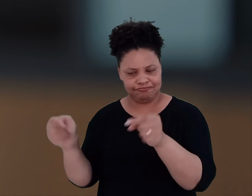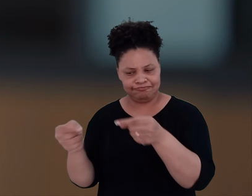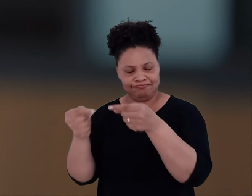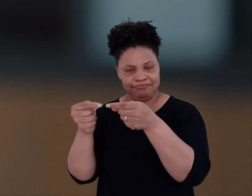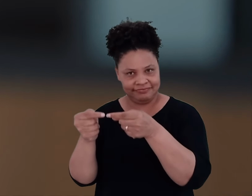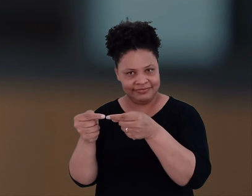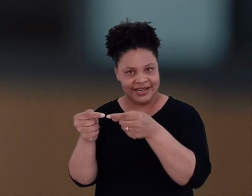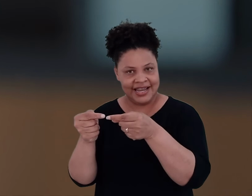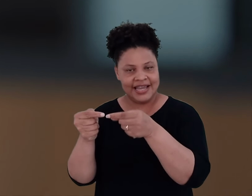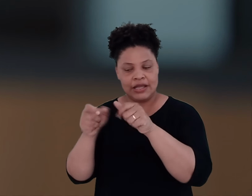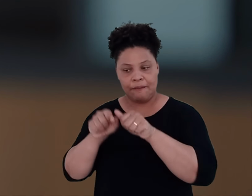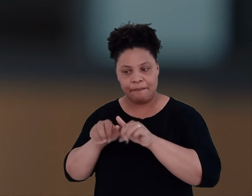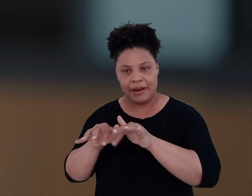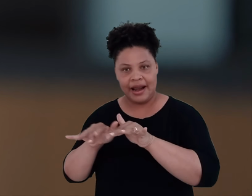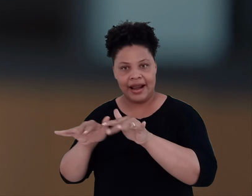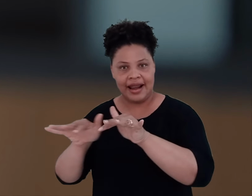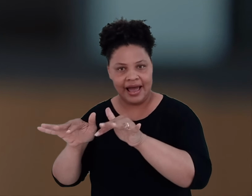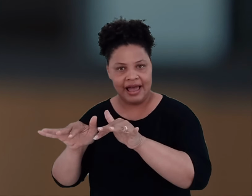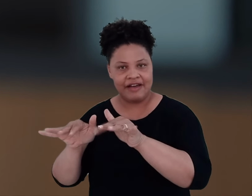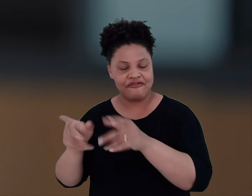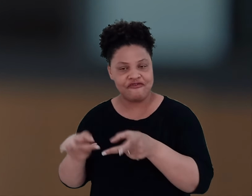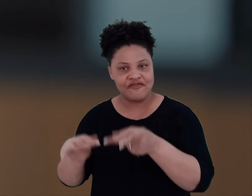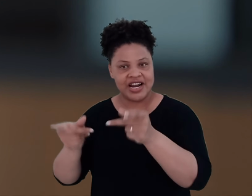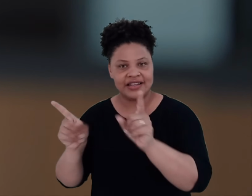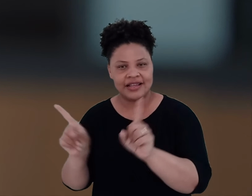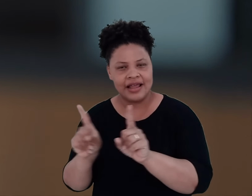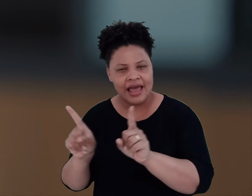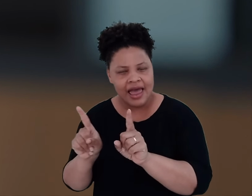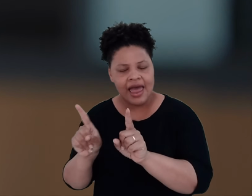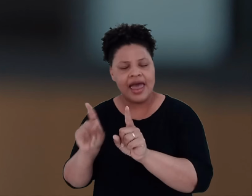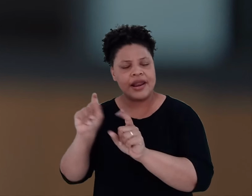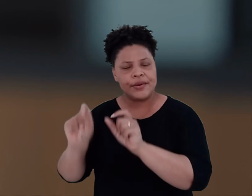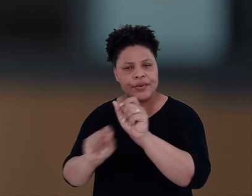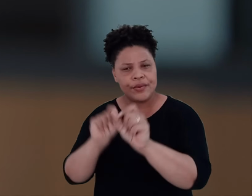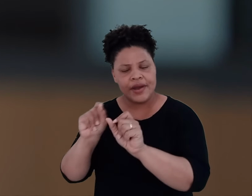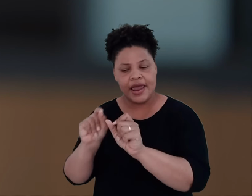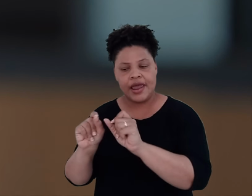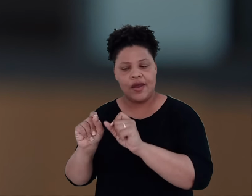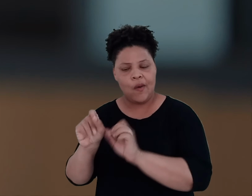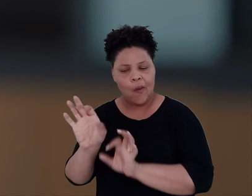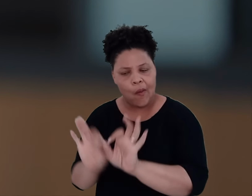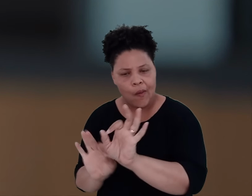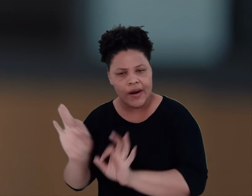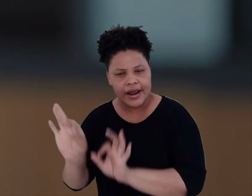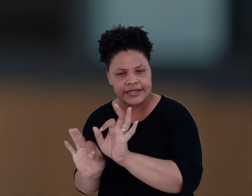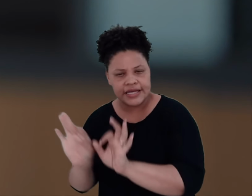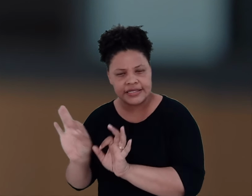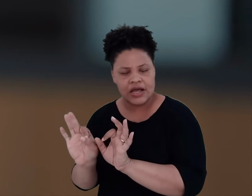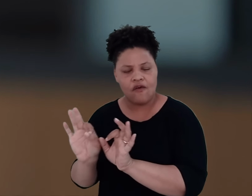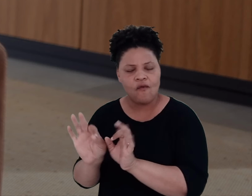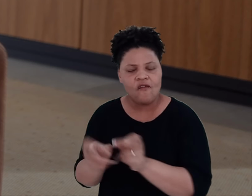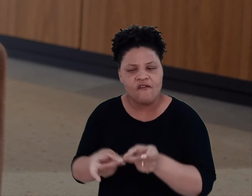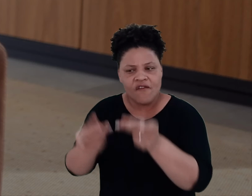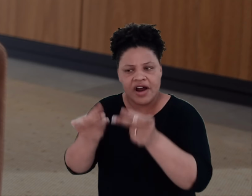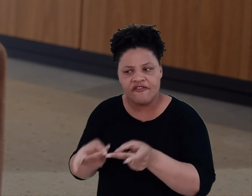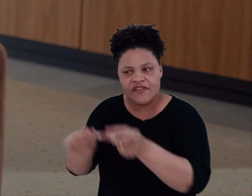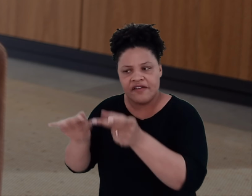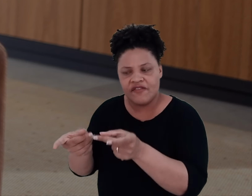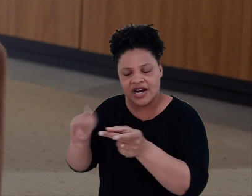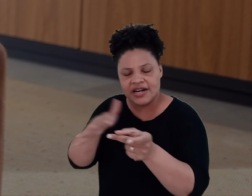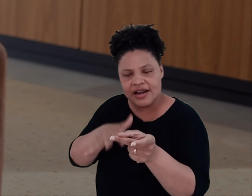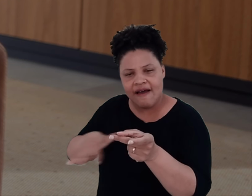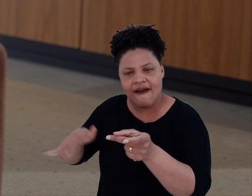tradicional de distribuição e venda e costumavam ser comercializadas pelas próprias organizações do movimento negro, em redutos típicos